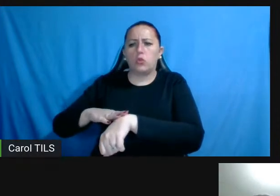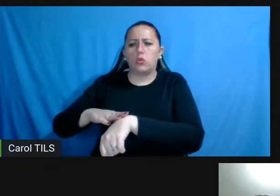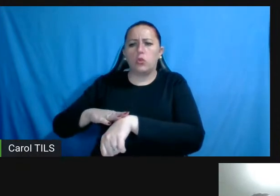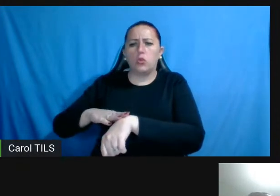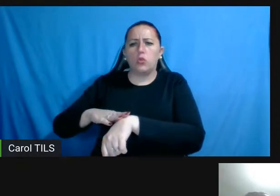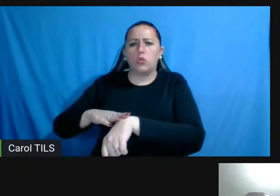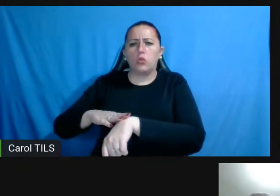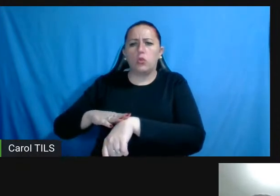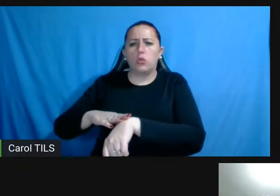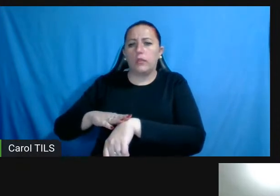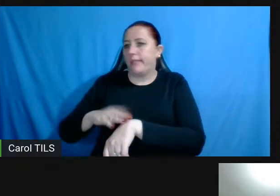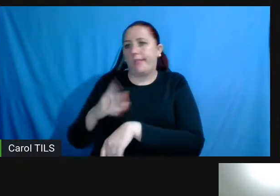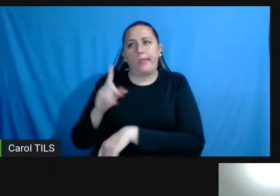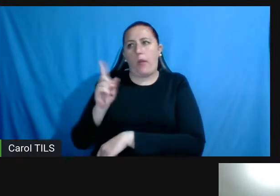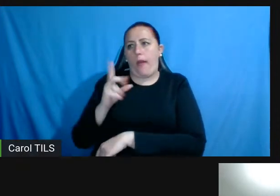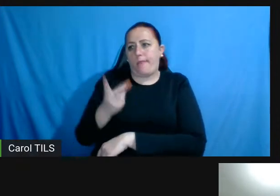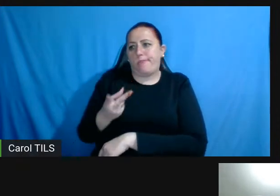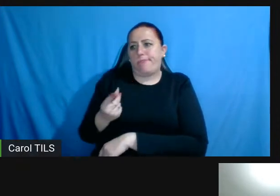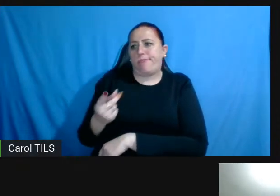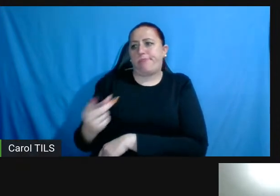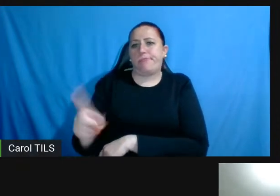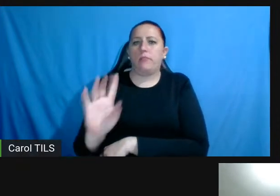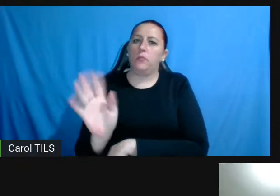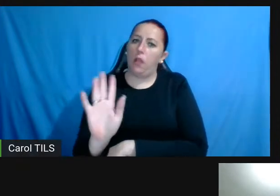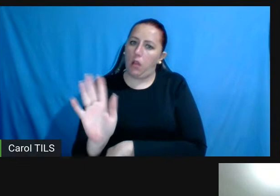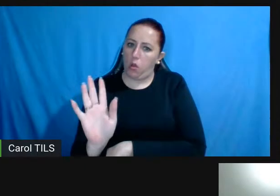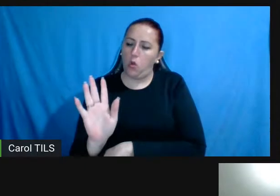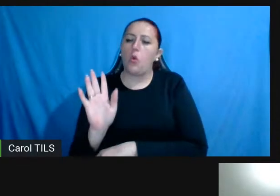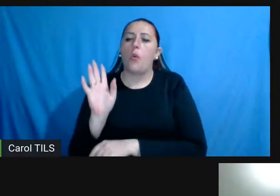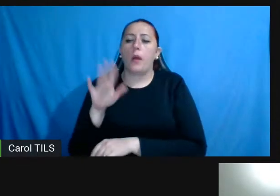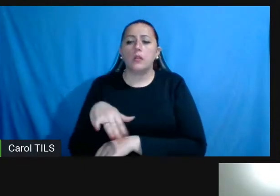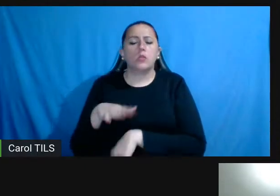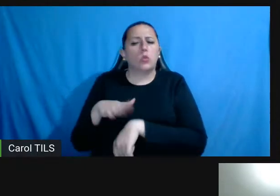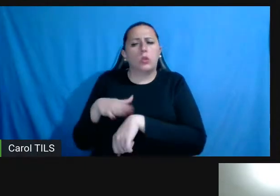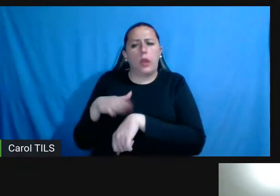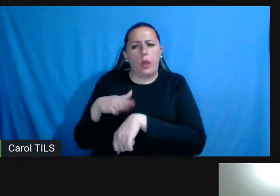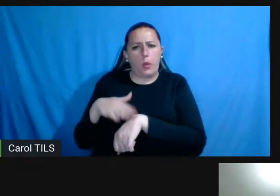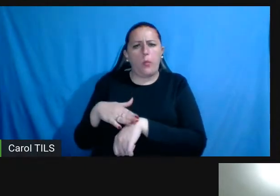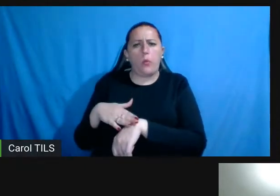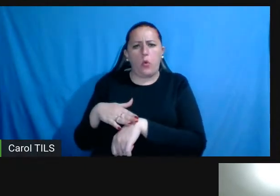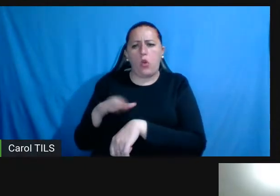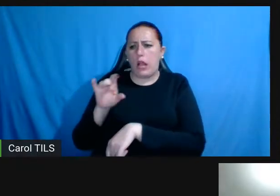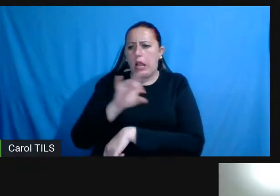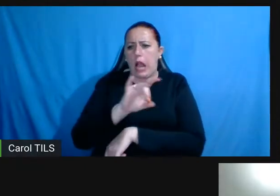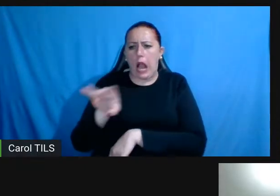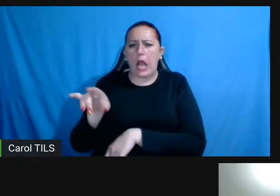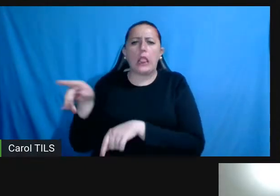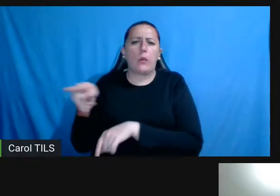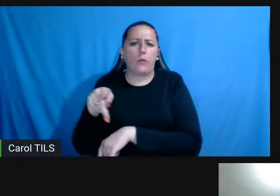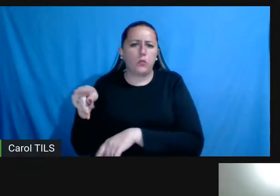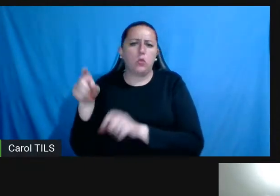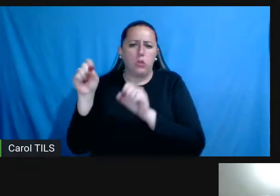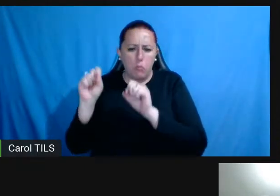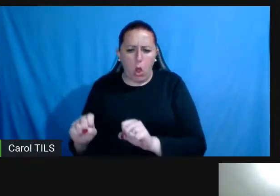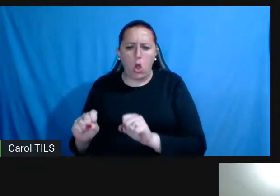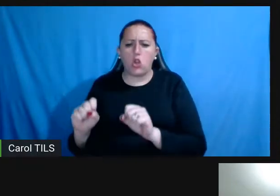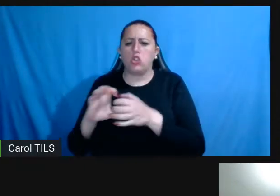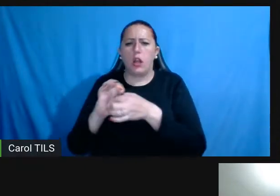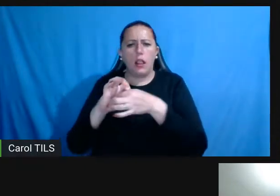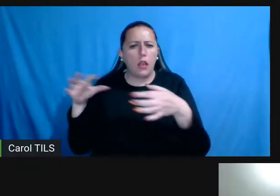não é de eterno, né? Mas os prazos os professores darão, mas vocês podem fazer de noite, madrugada,